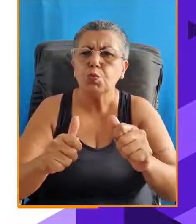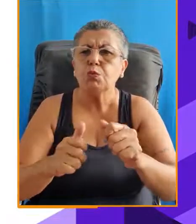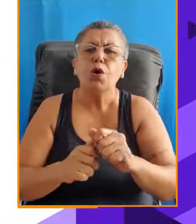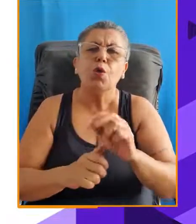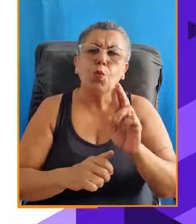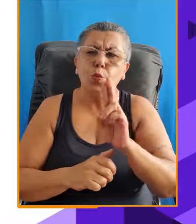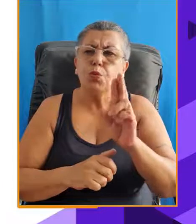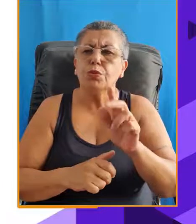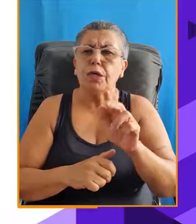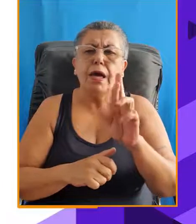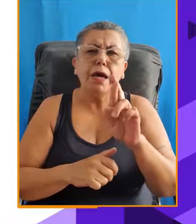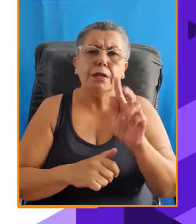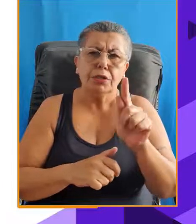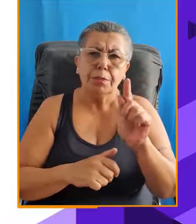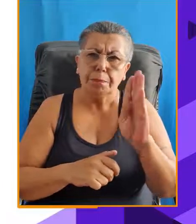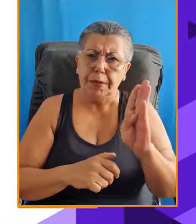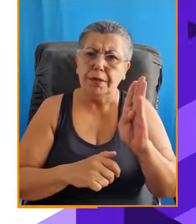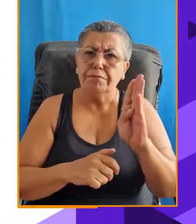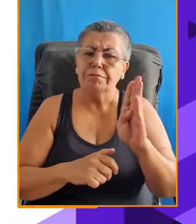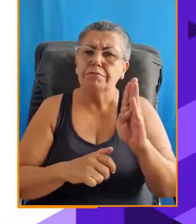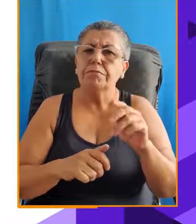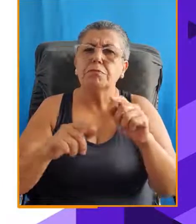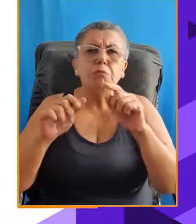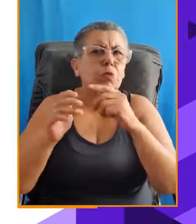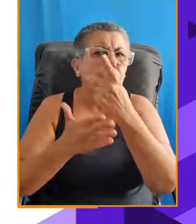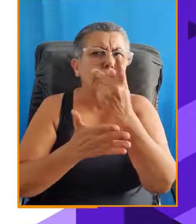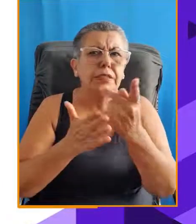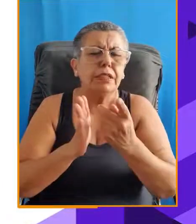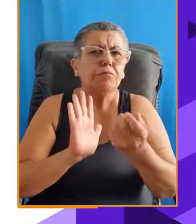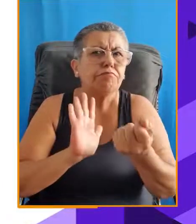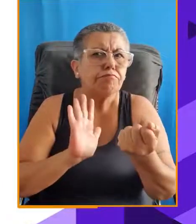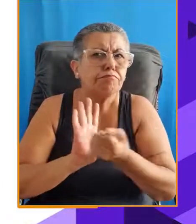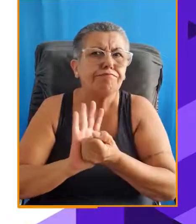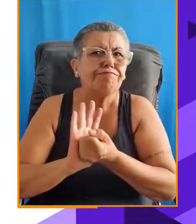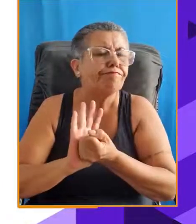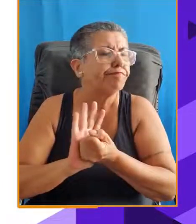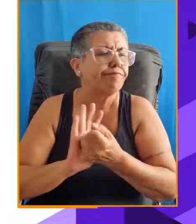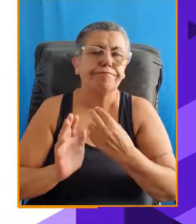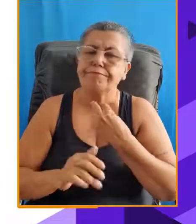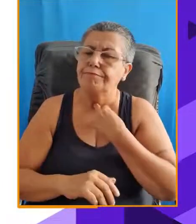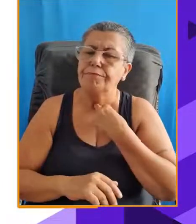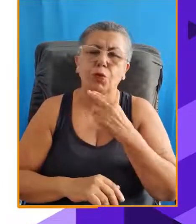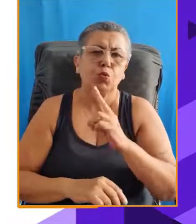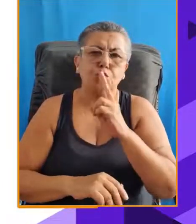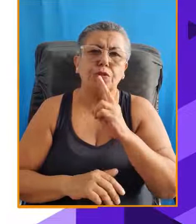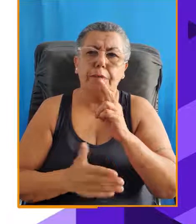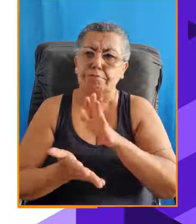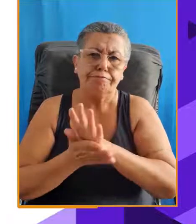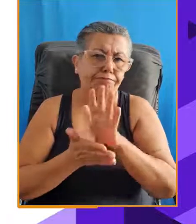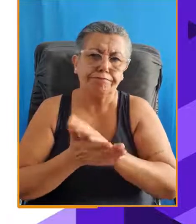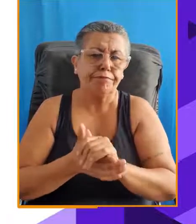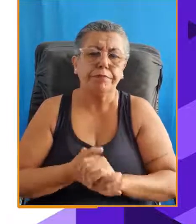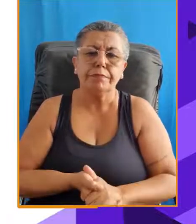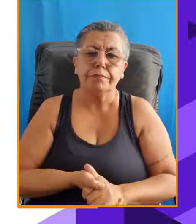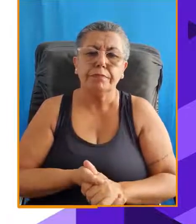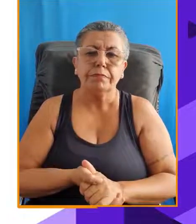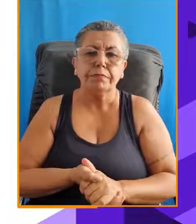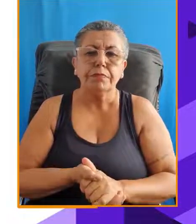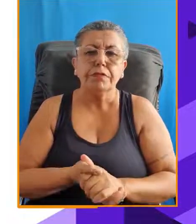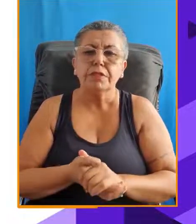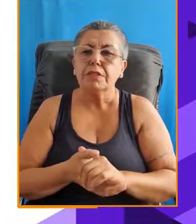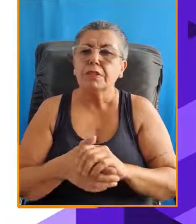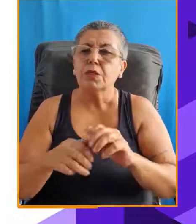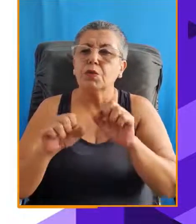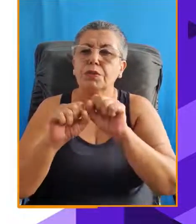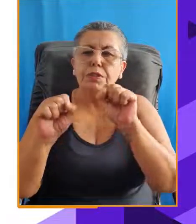RGB. Layouts que têm como finalidade impressões não devem usar o padrão RGB. O